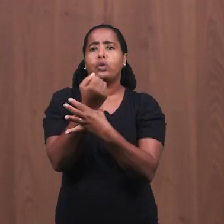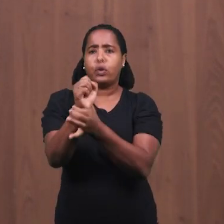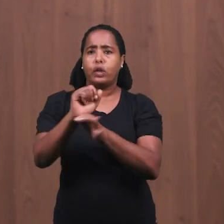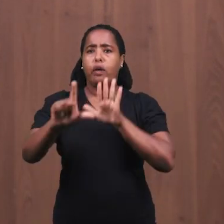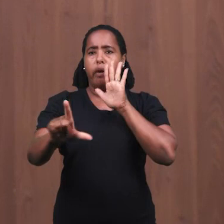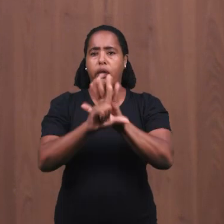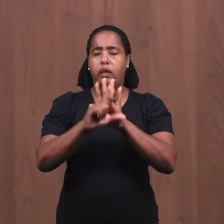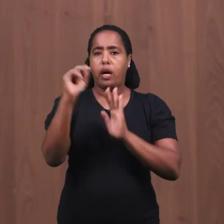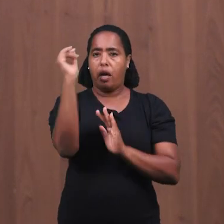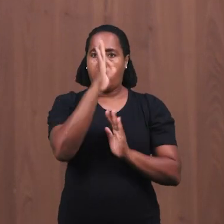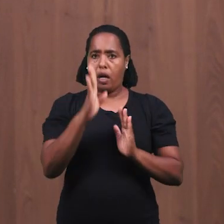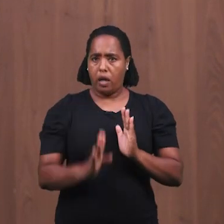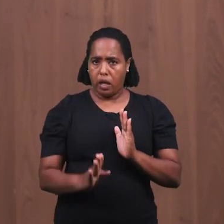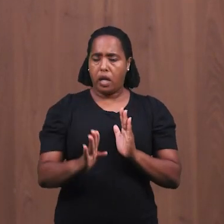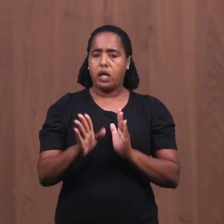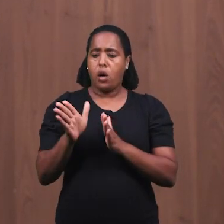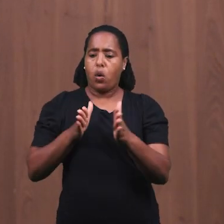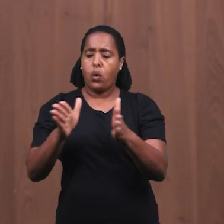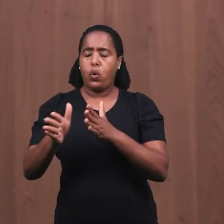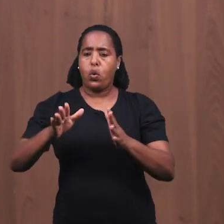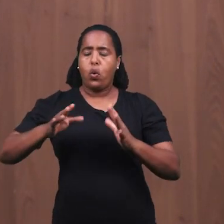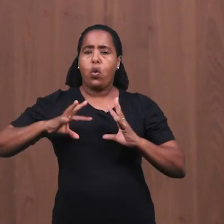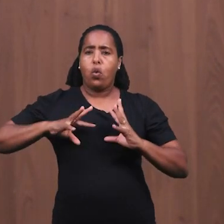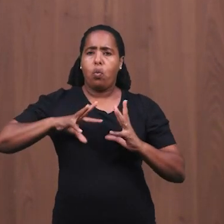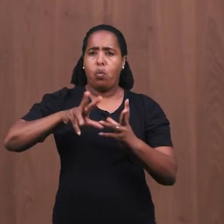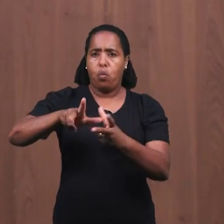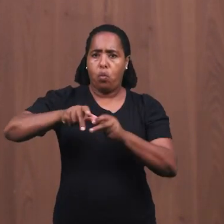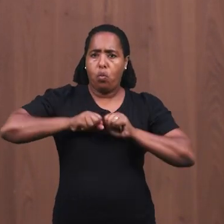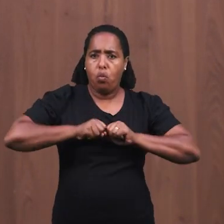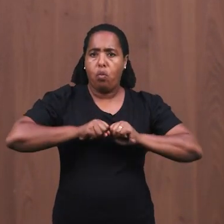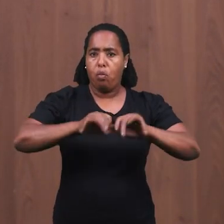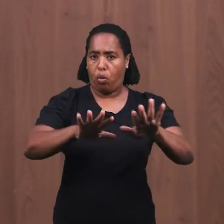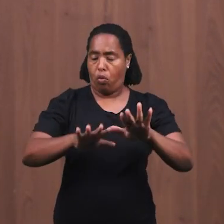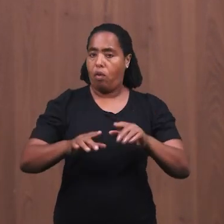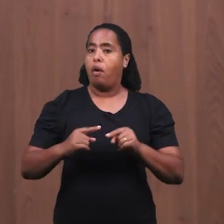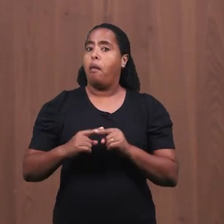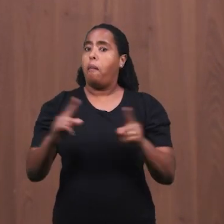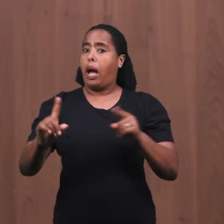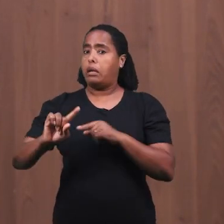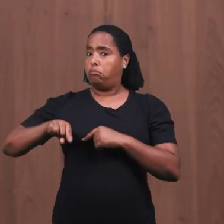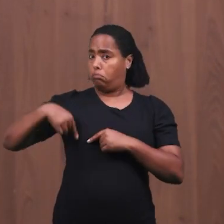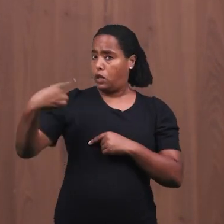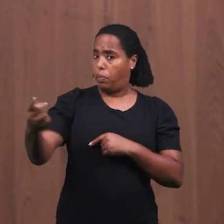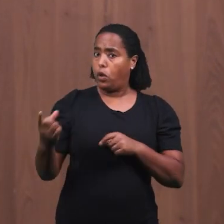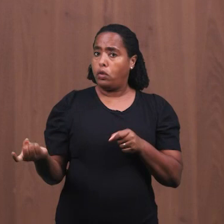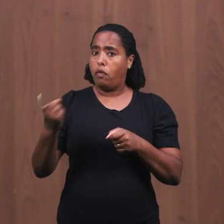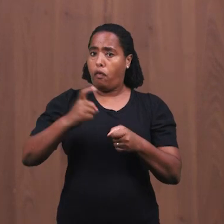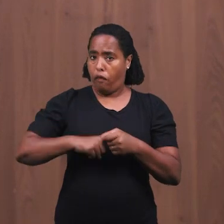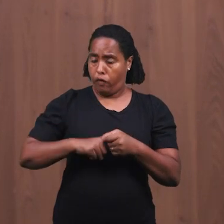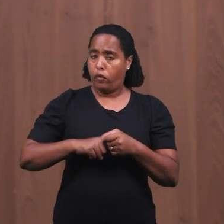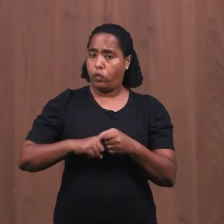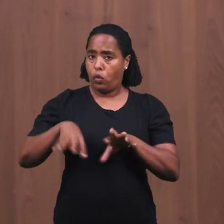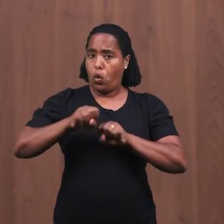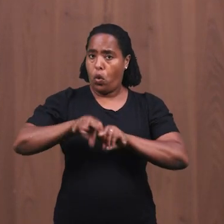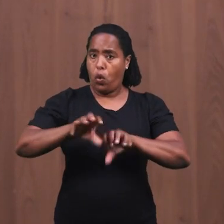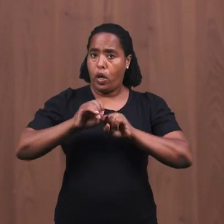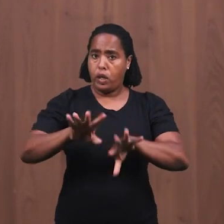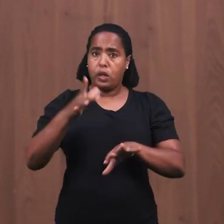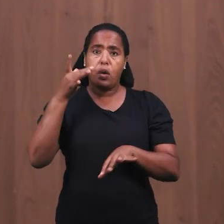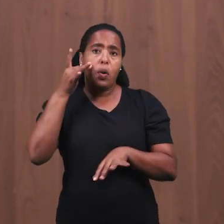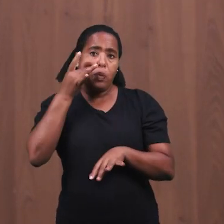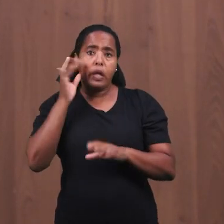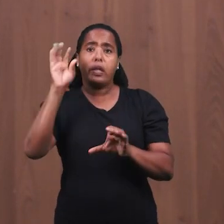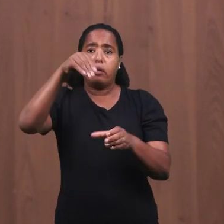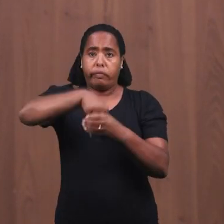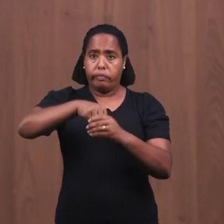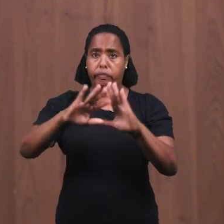nacional somente neste período de pandemia. Posteriormente, retornaremos ao ensino presencial